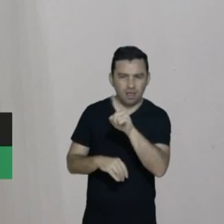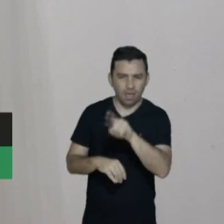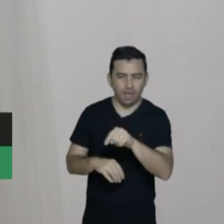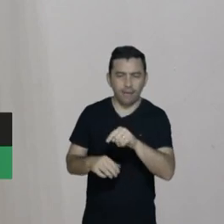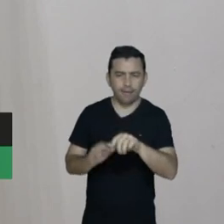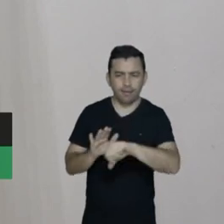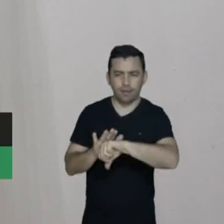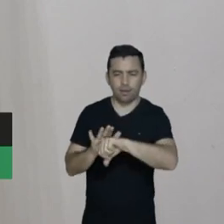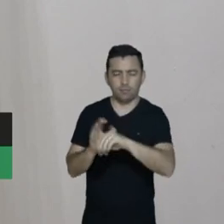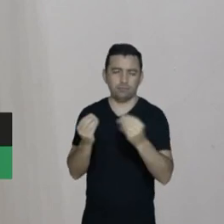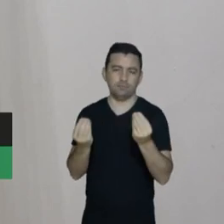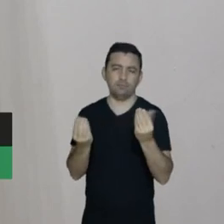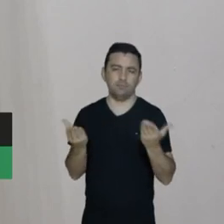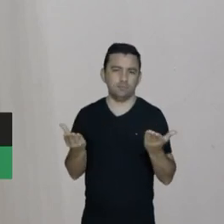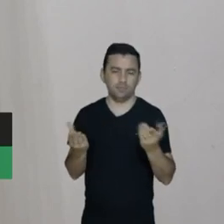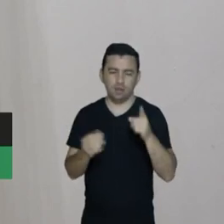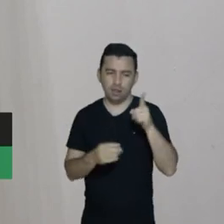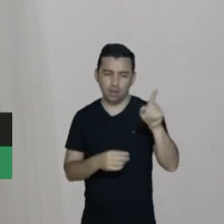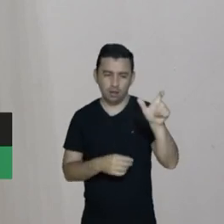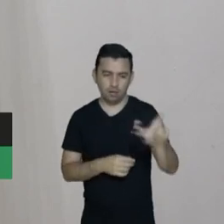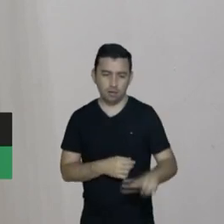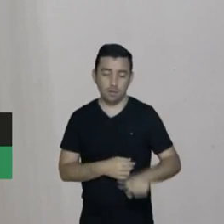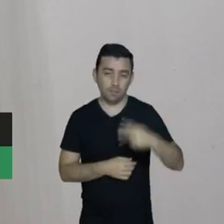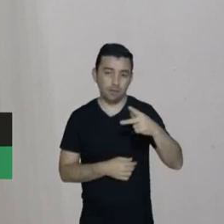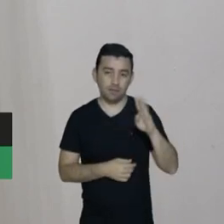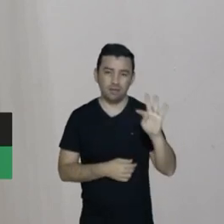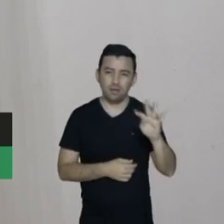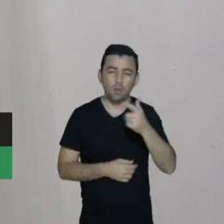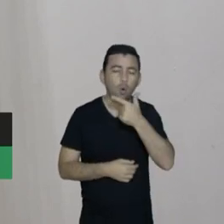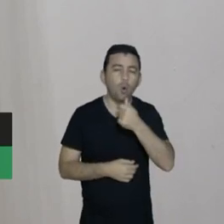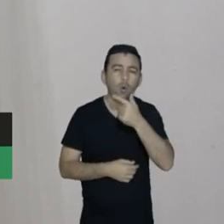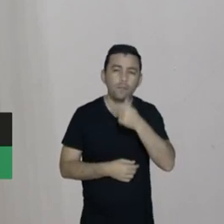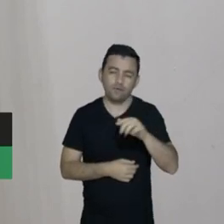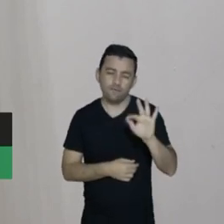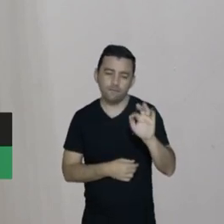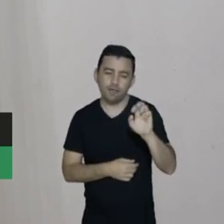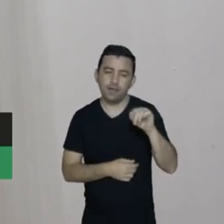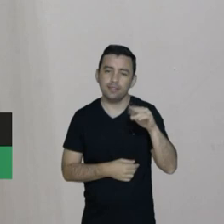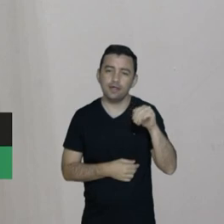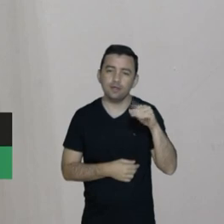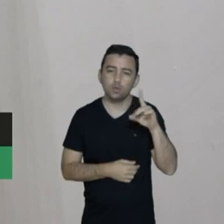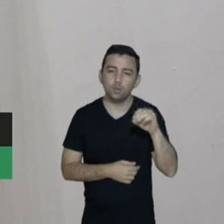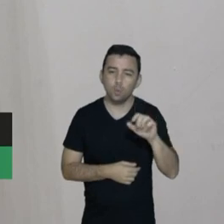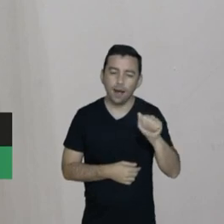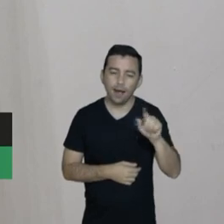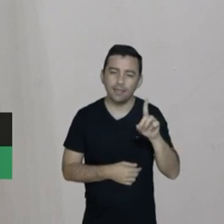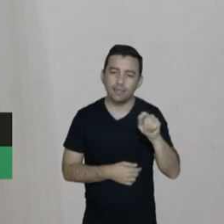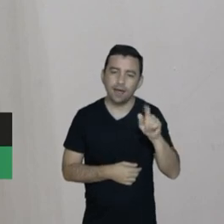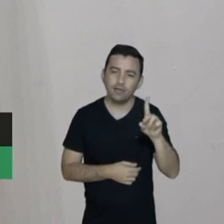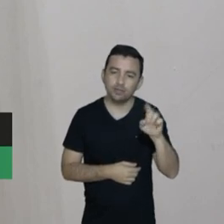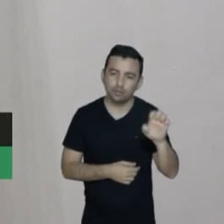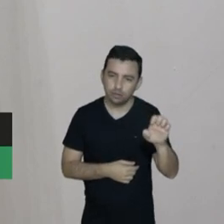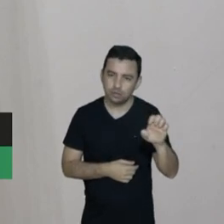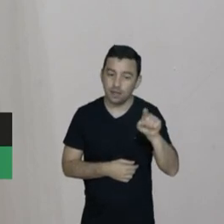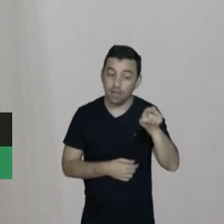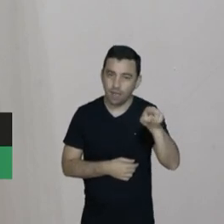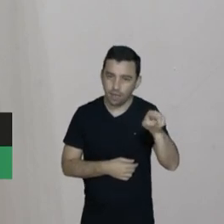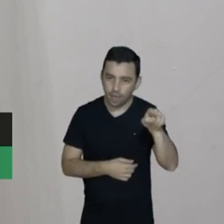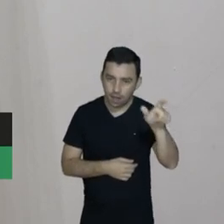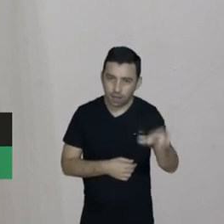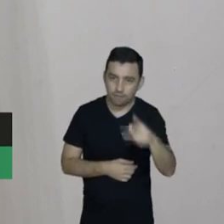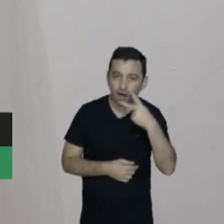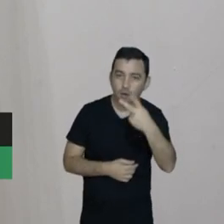Fazenda o petista Fernando Haddad Haddad comparou os